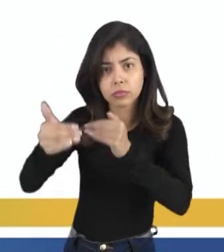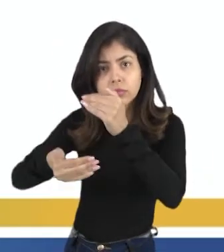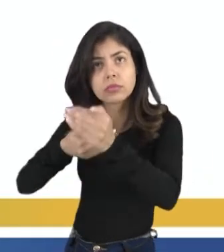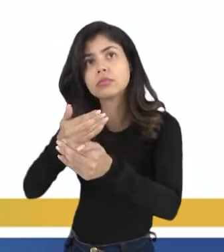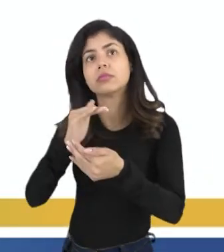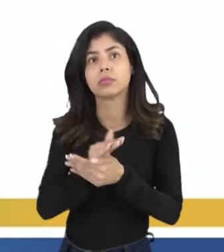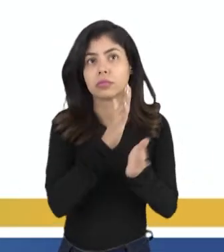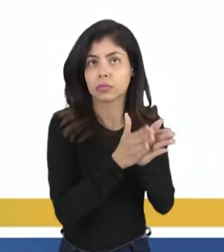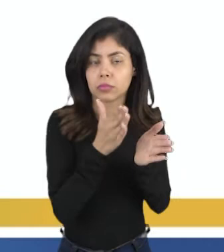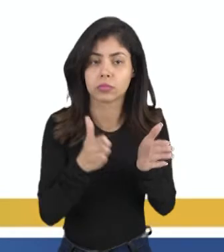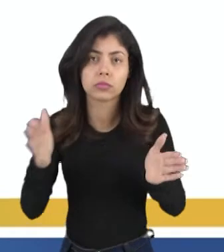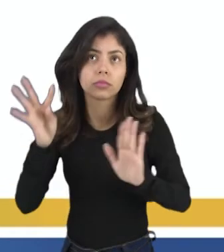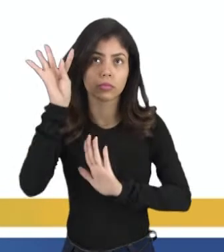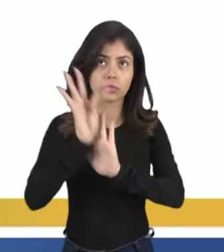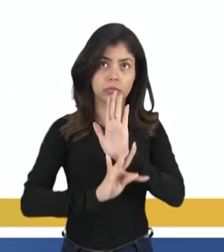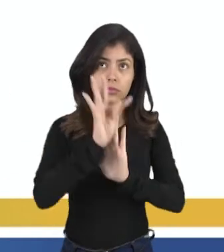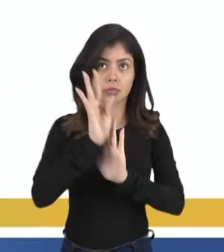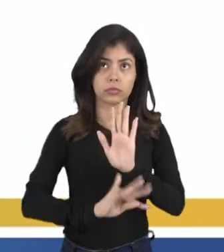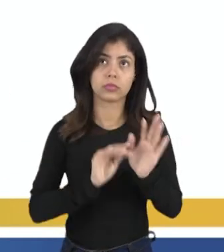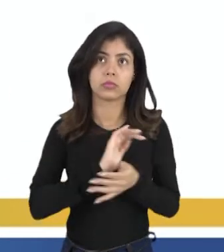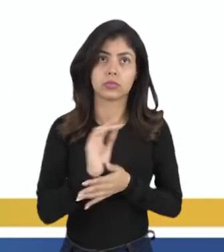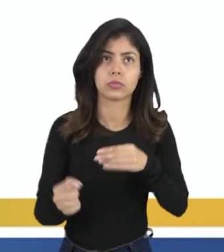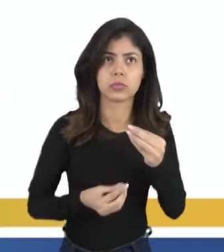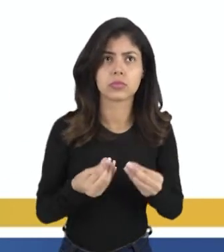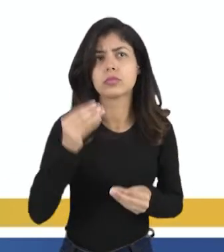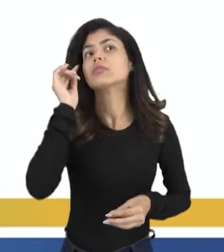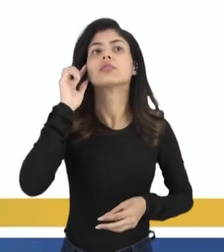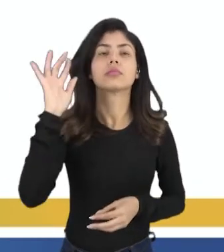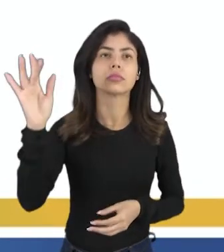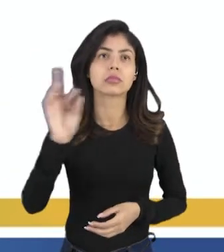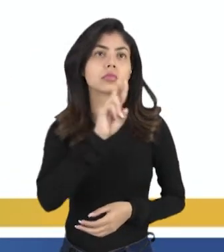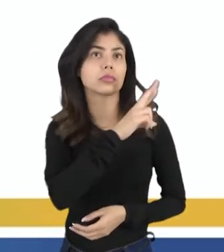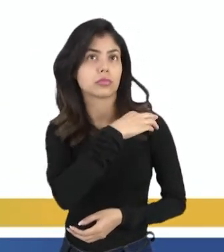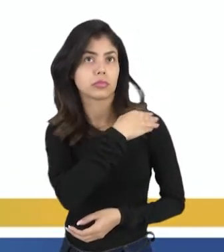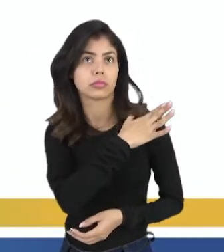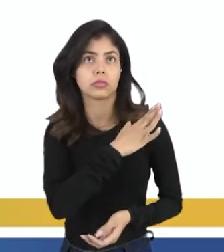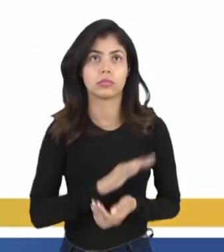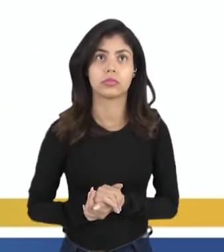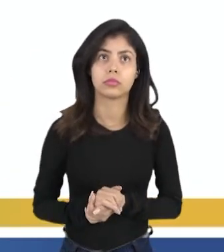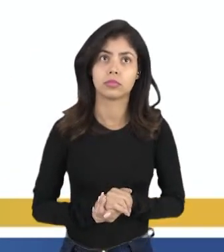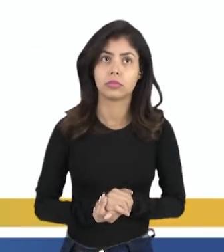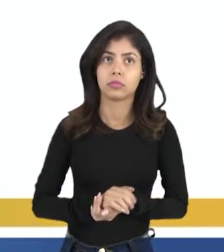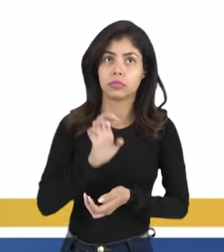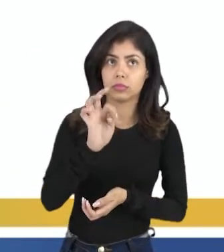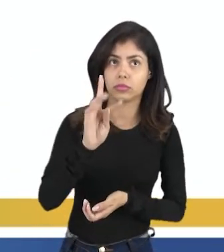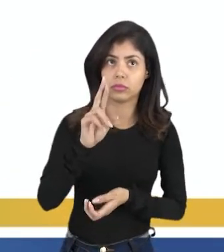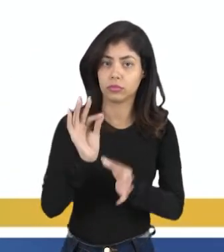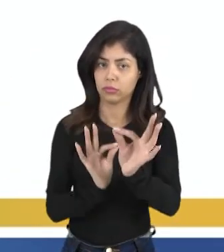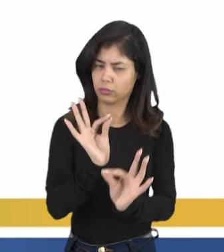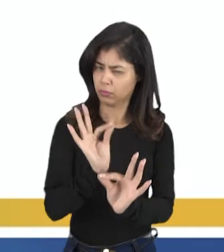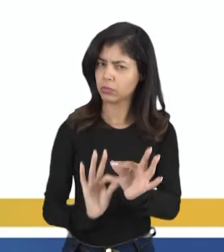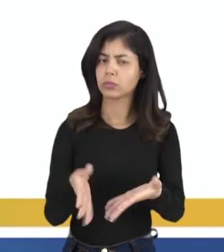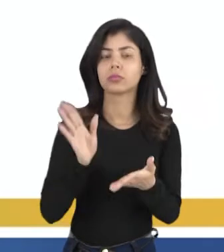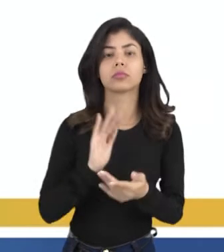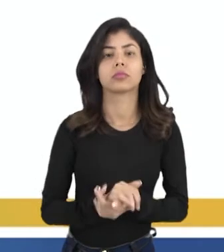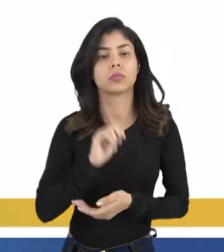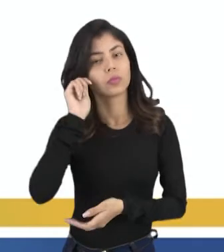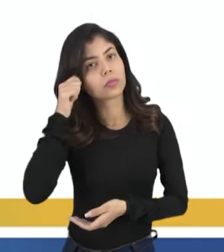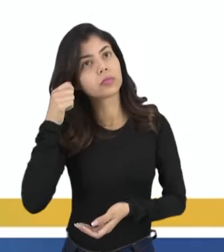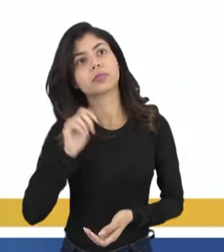no desenvolvimento sequencial do texto, como em imaginário racista e estética do